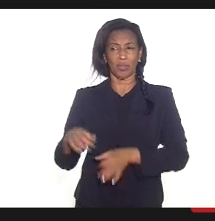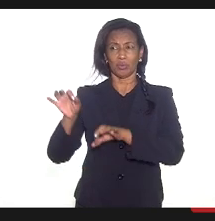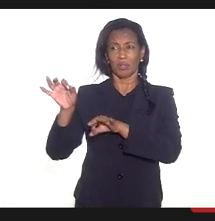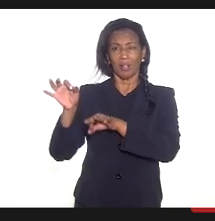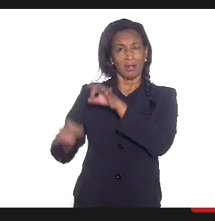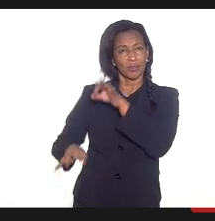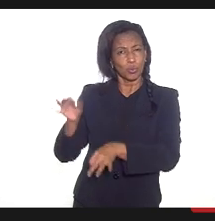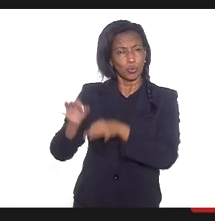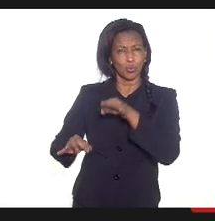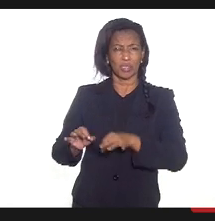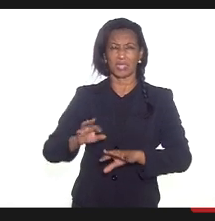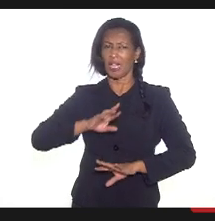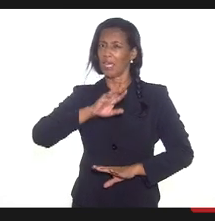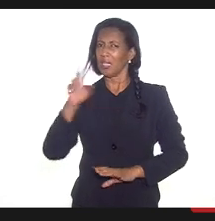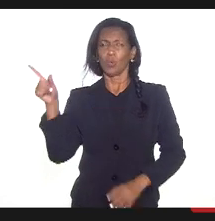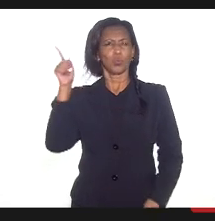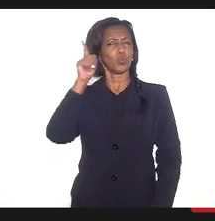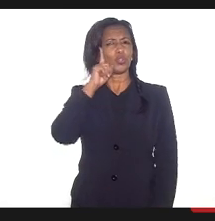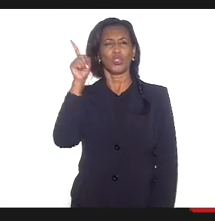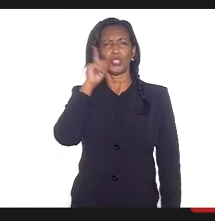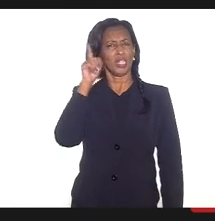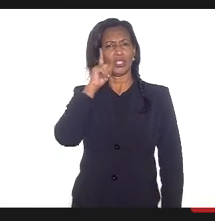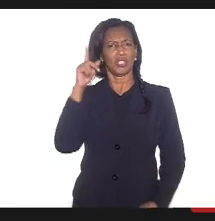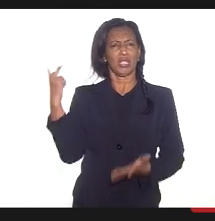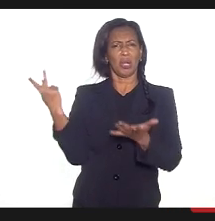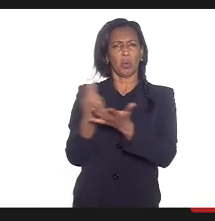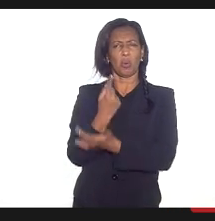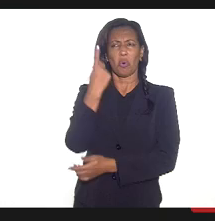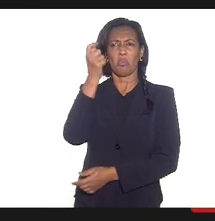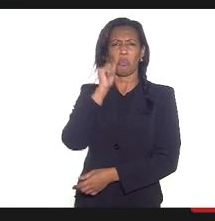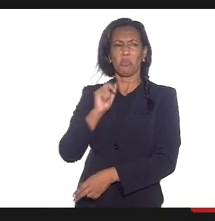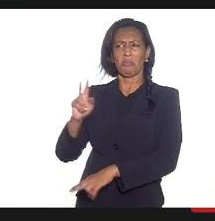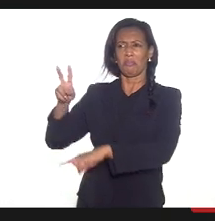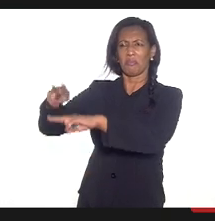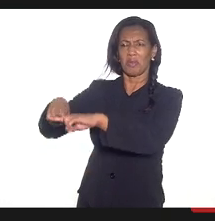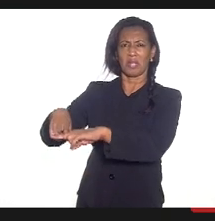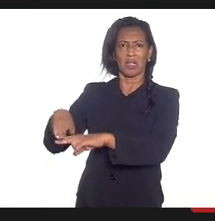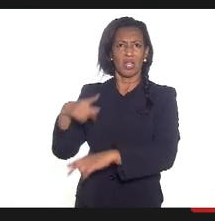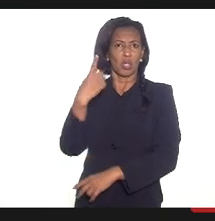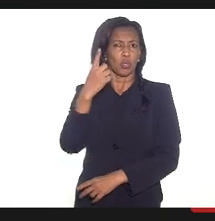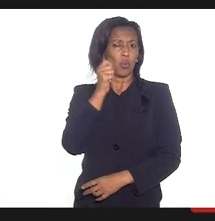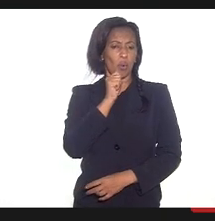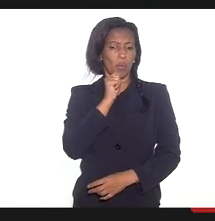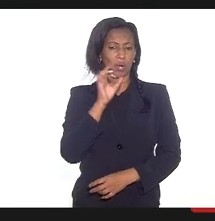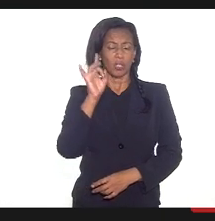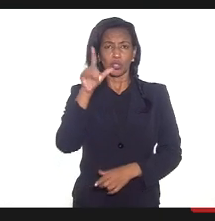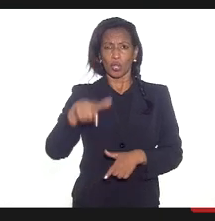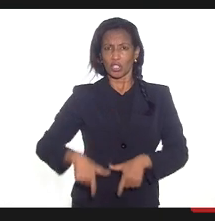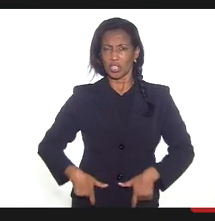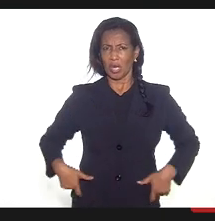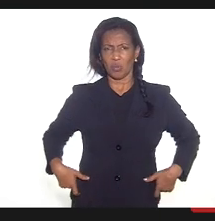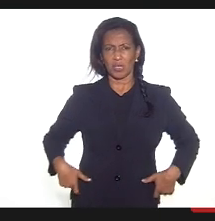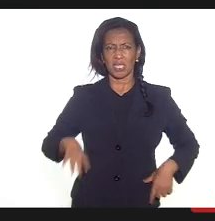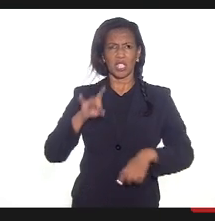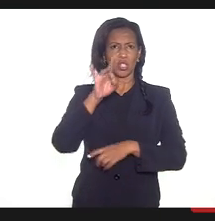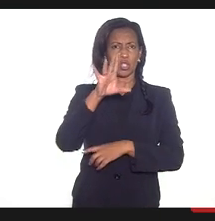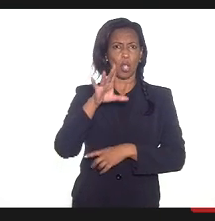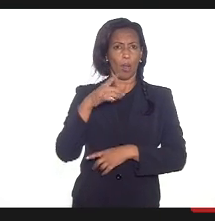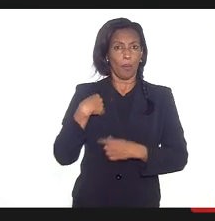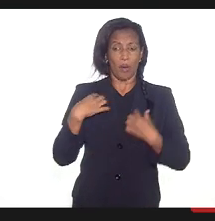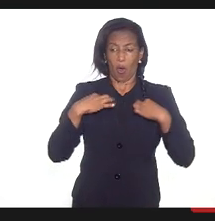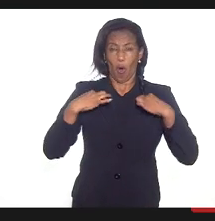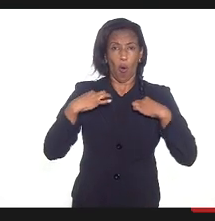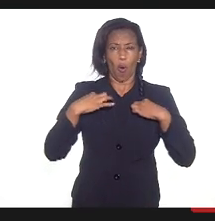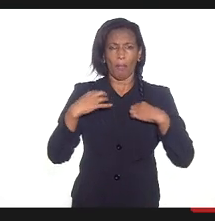no dia a dia, quando eu tiro uma mulher no cárcere privado. Eu estou com uma mulher só de calcinha nesse momento, dentro de casa, porque o marido nem roupa deixa